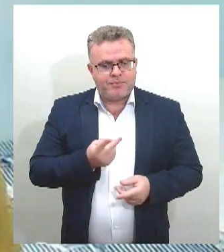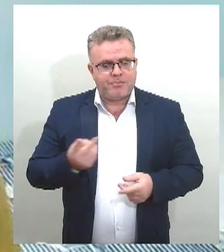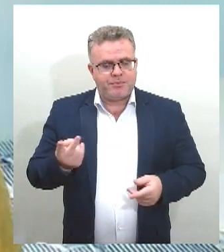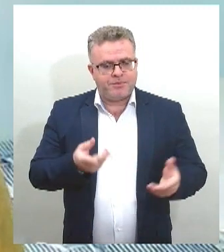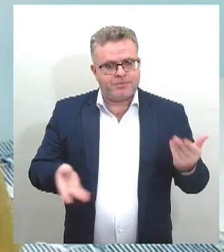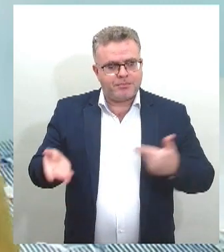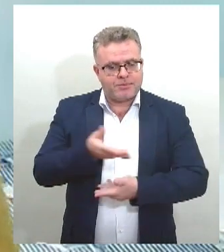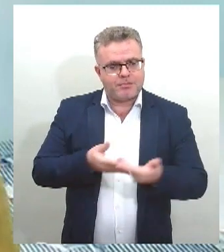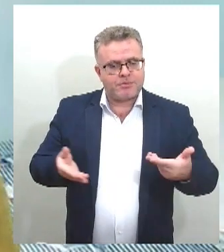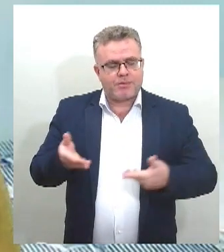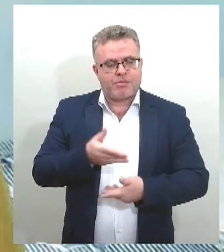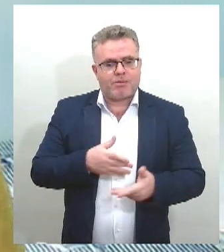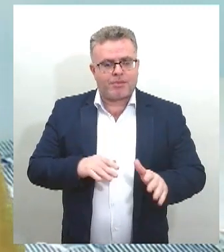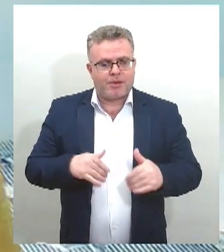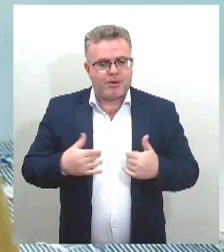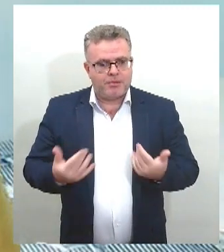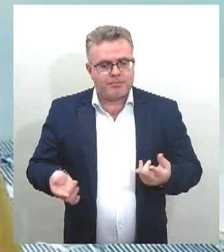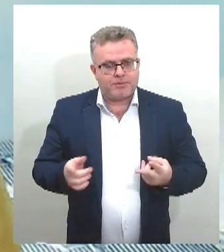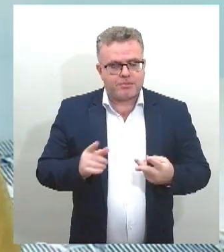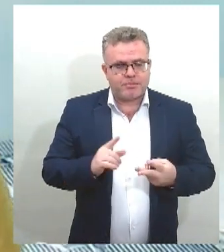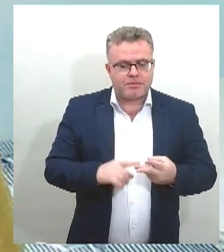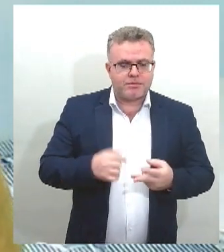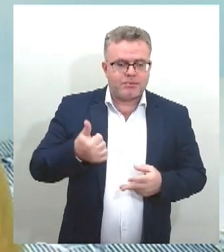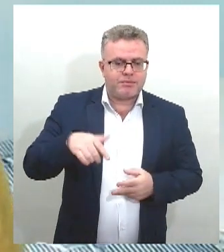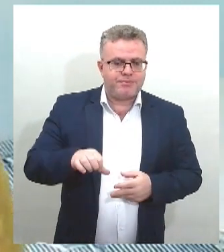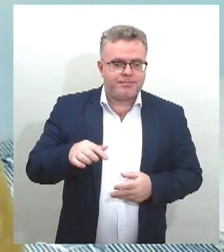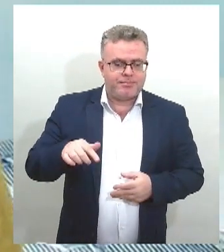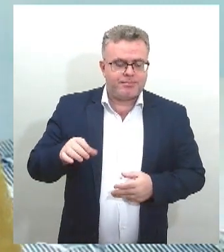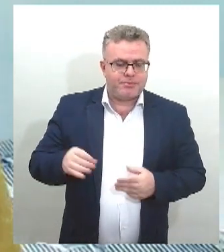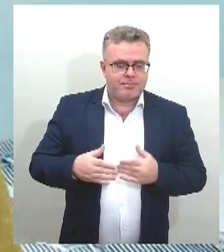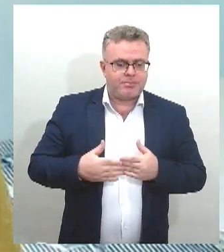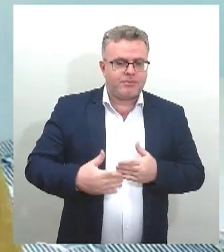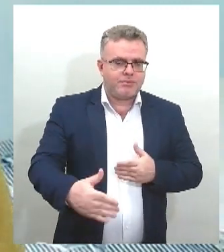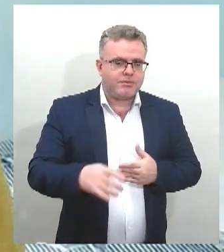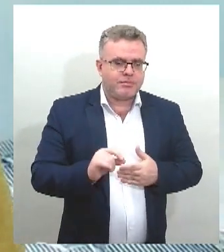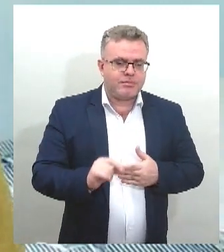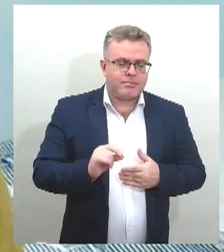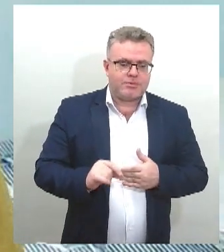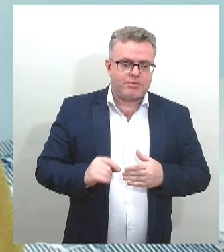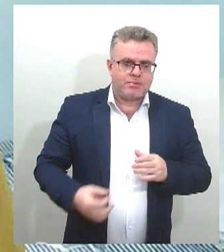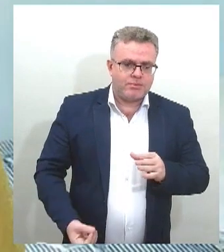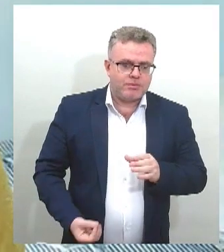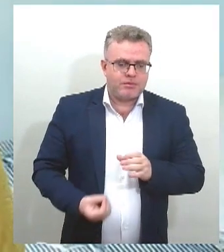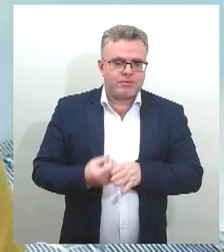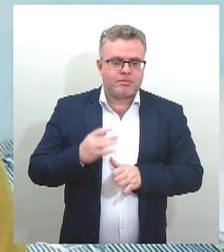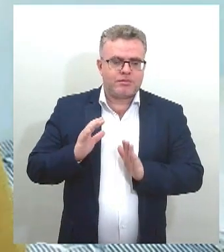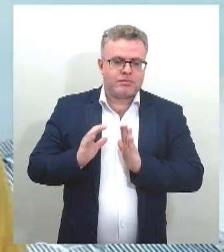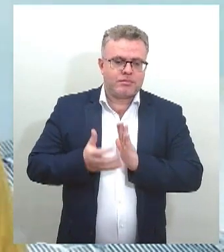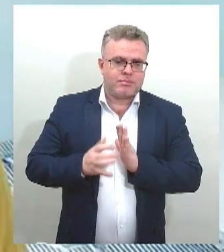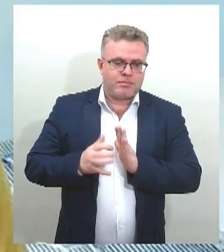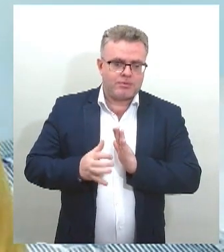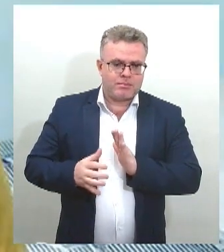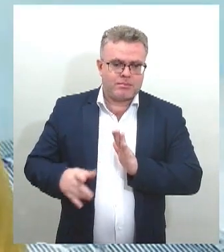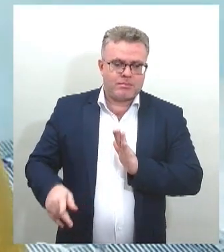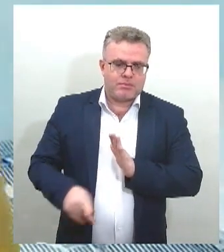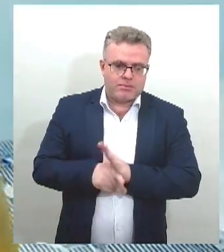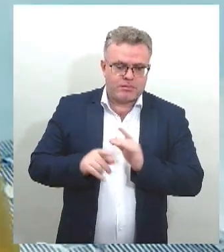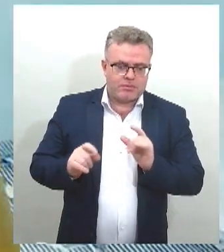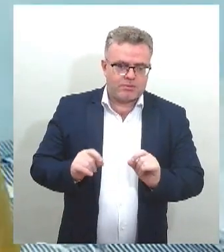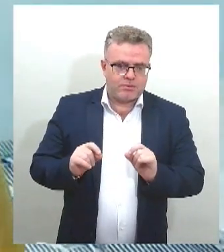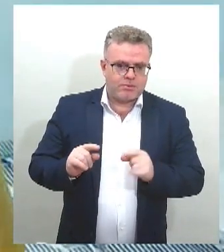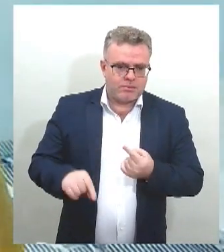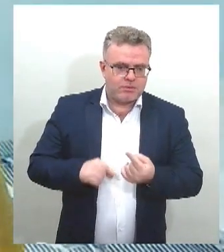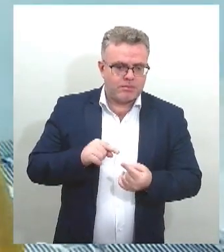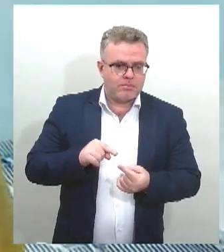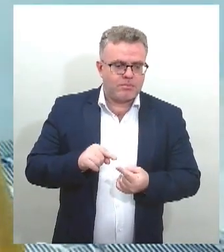da década de 70, com o fim da Guerra do Paraguai, é que é fundada uma agremiação republicana e, consequentemente, um partido,